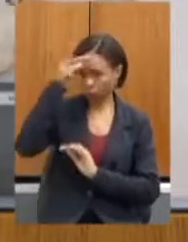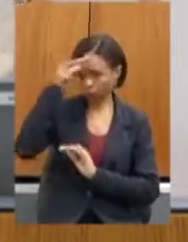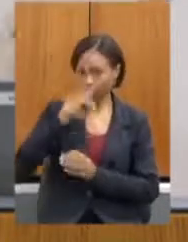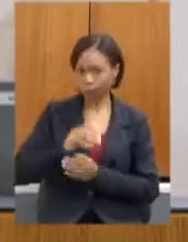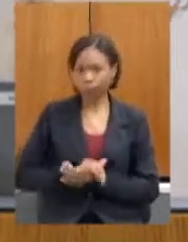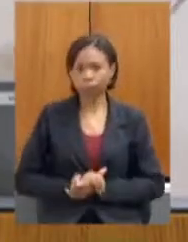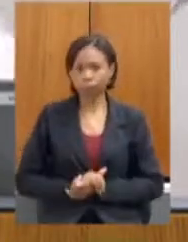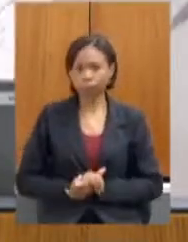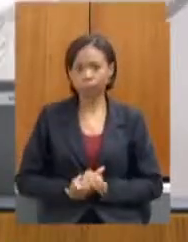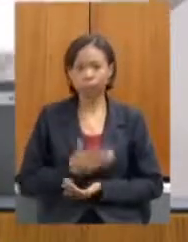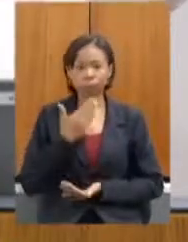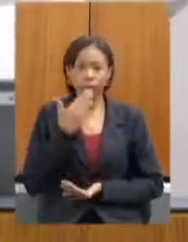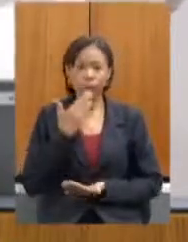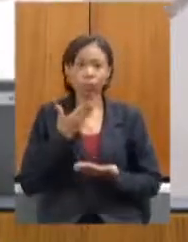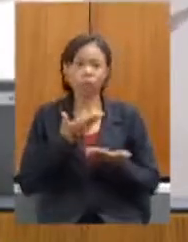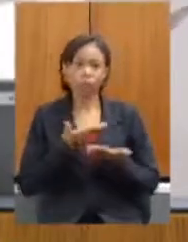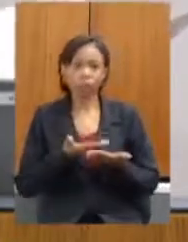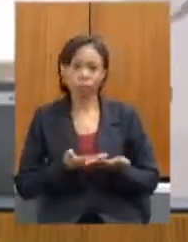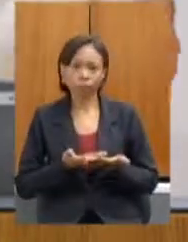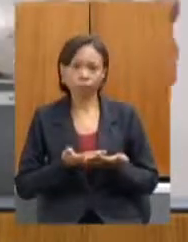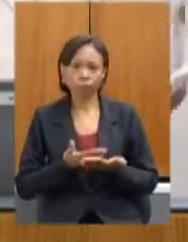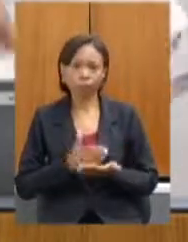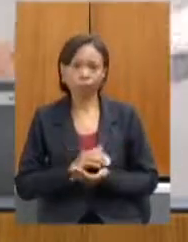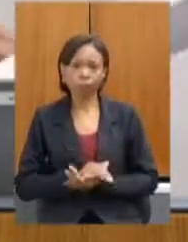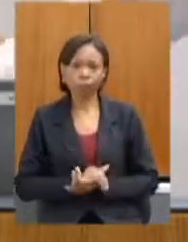e que alimento